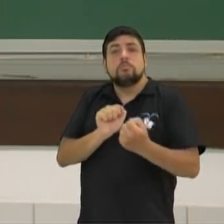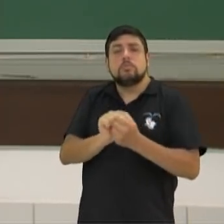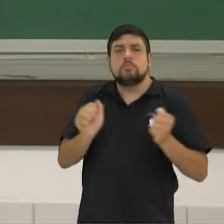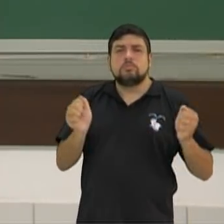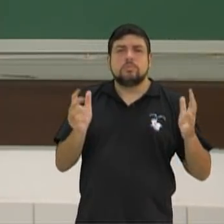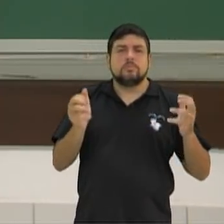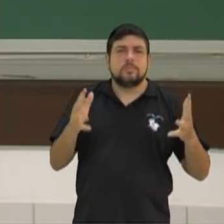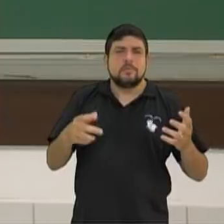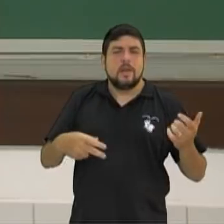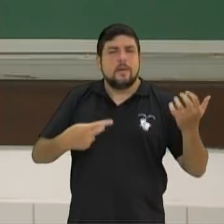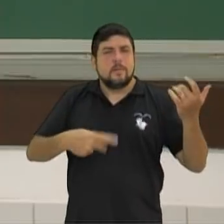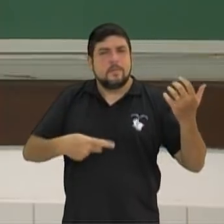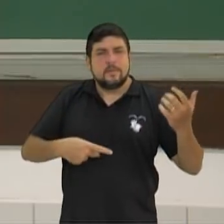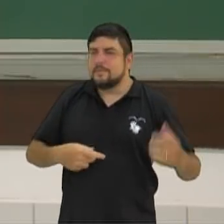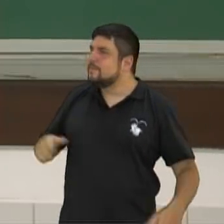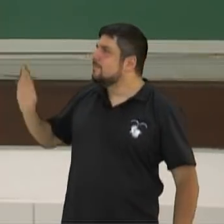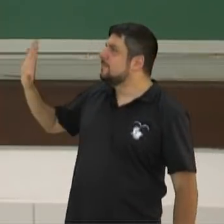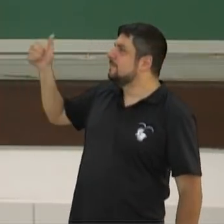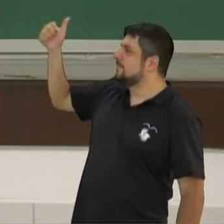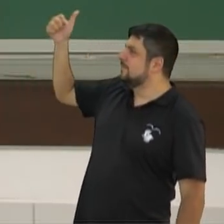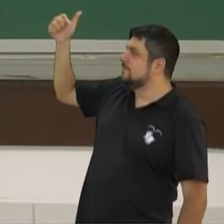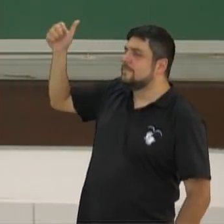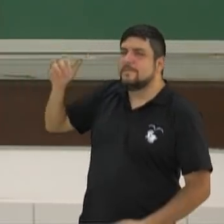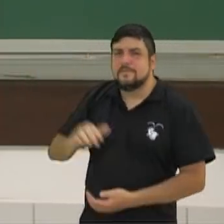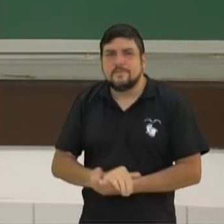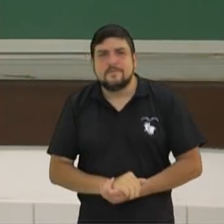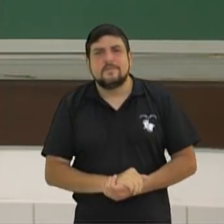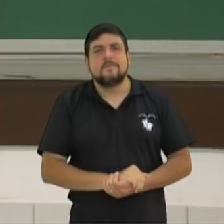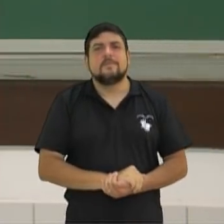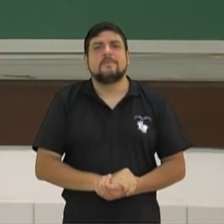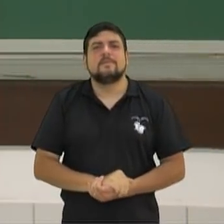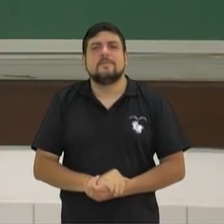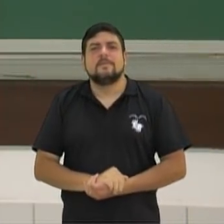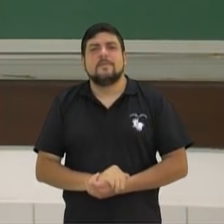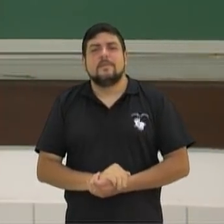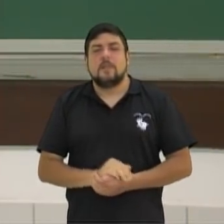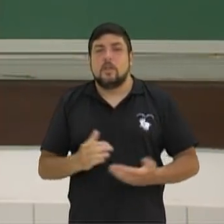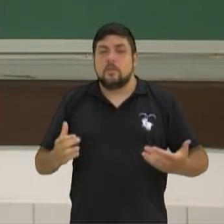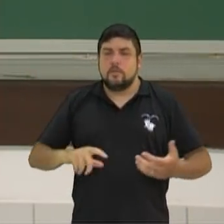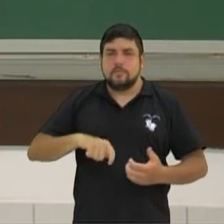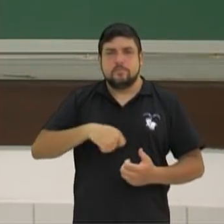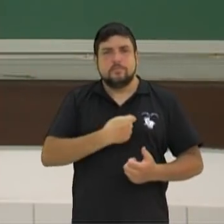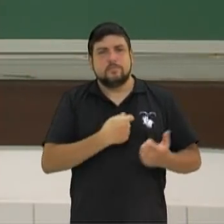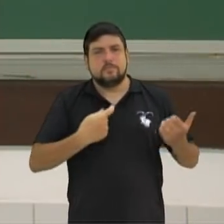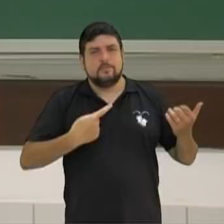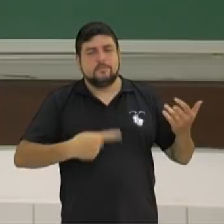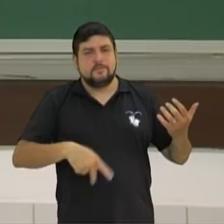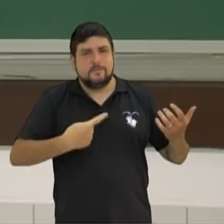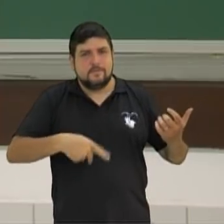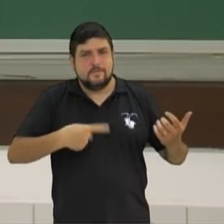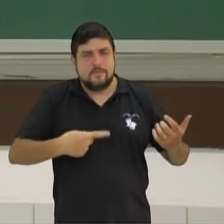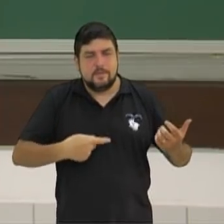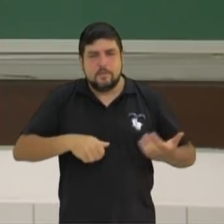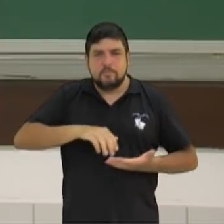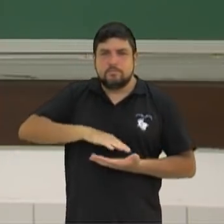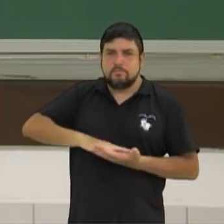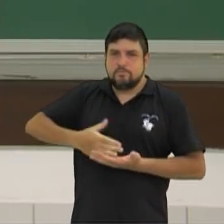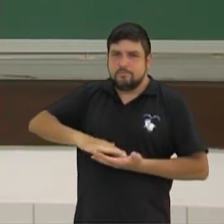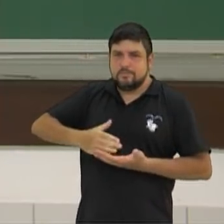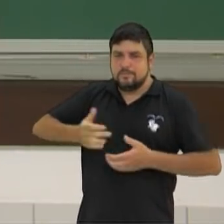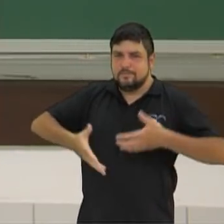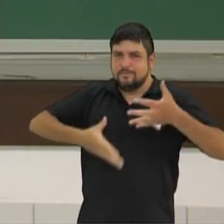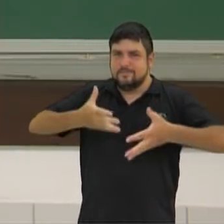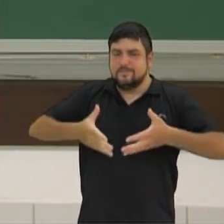é o Paulo. Tudo bem, Paulo? O Paulo é que vai fazer a interpretação da nossa aula em